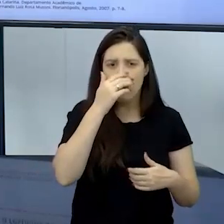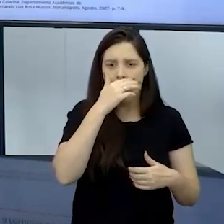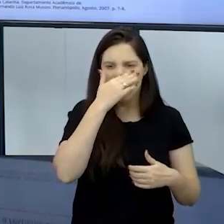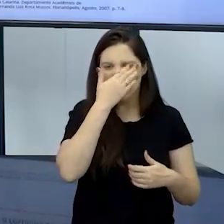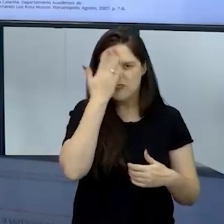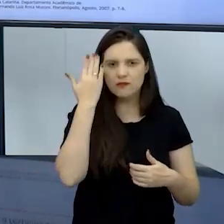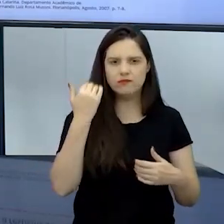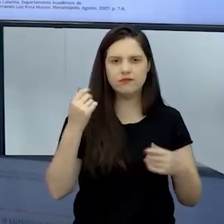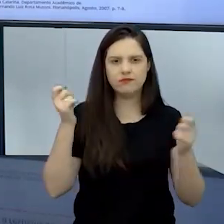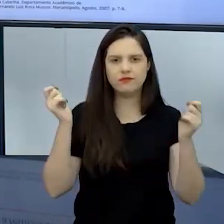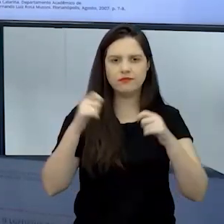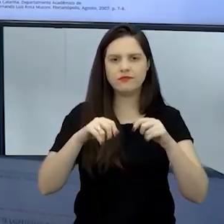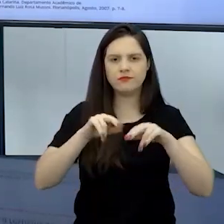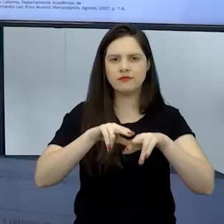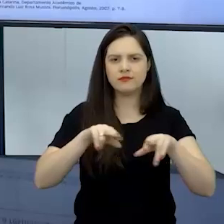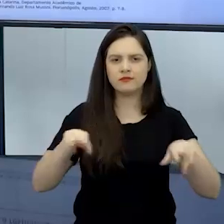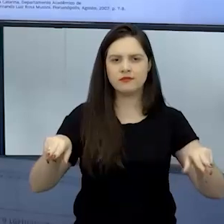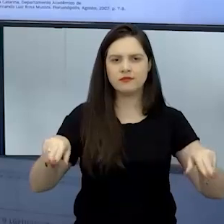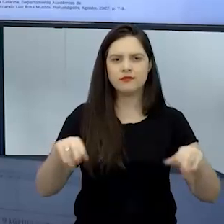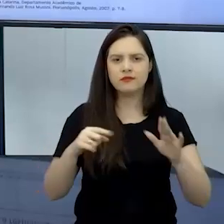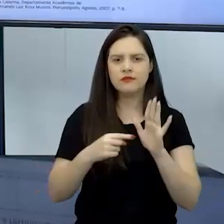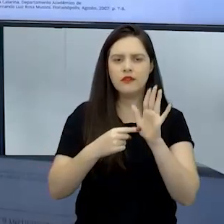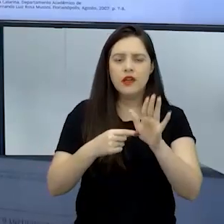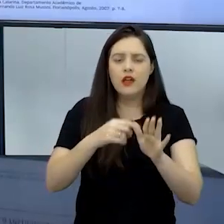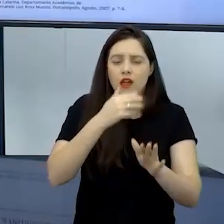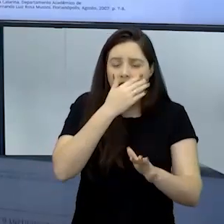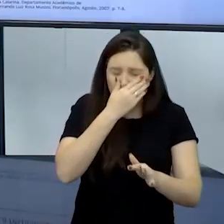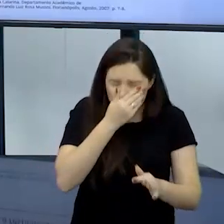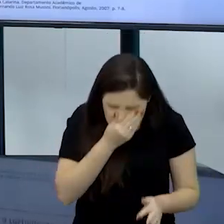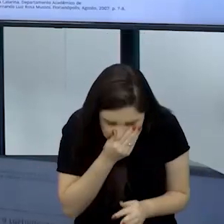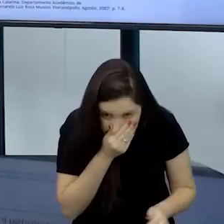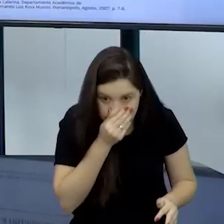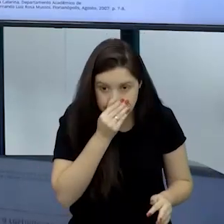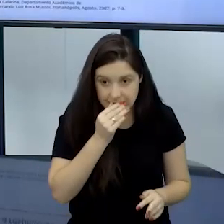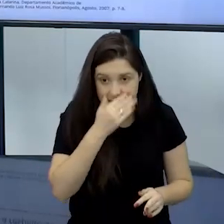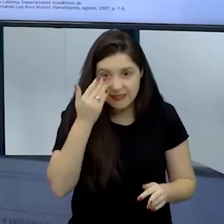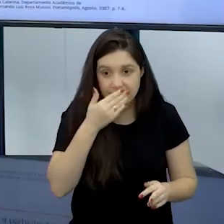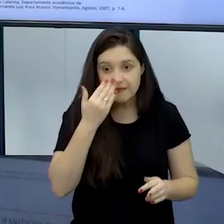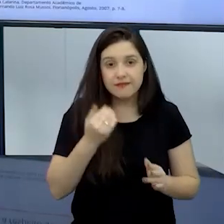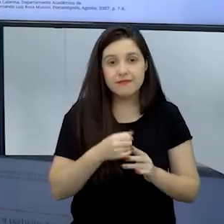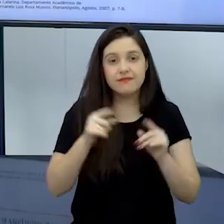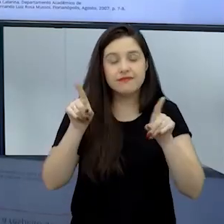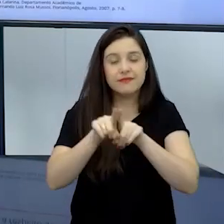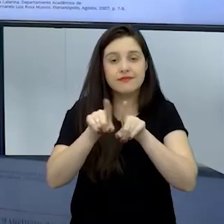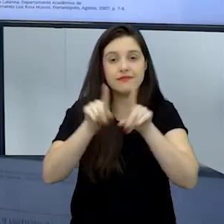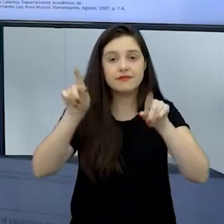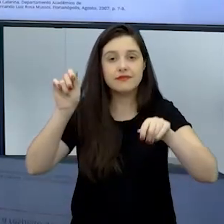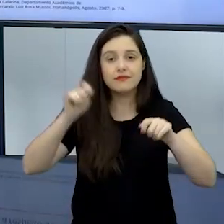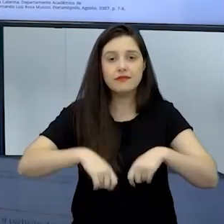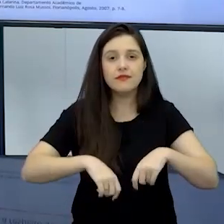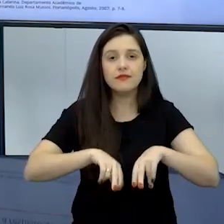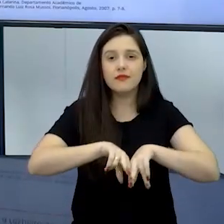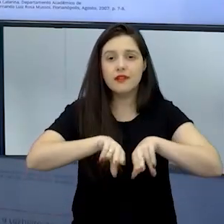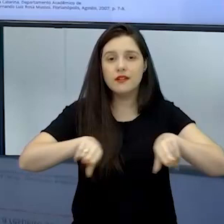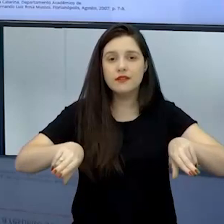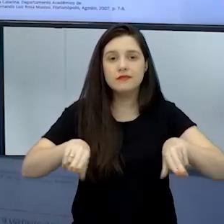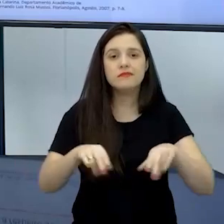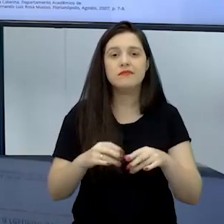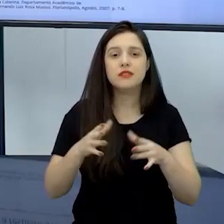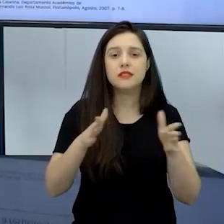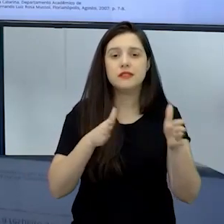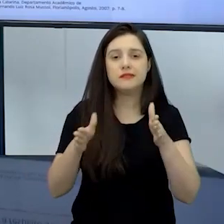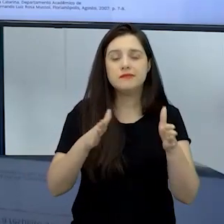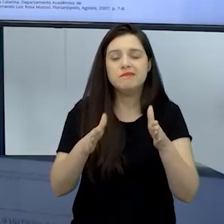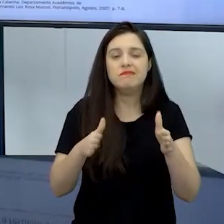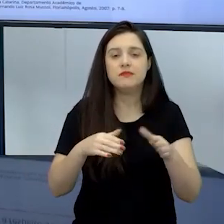explicação sobrenatural e foi para a explicação científica, né, no caso. E aí, Gibalina, estamos falando disso, magnetismo,